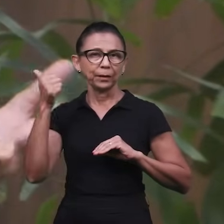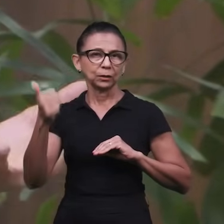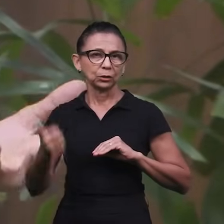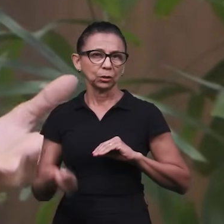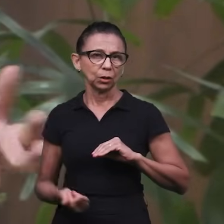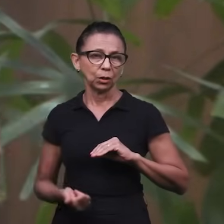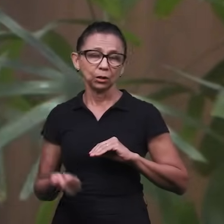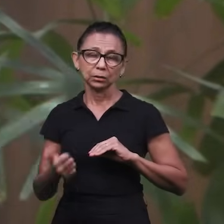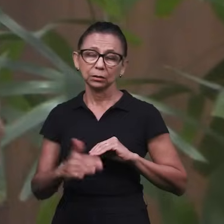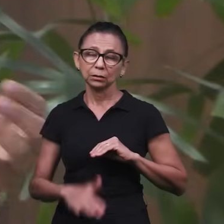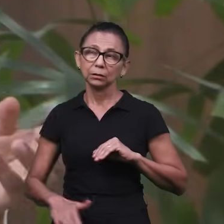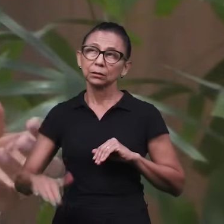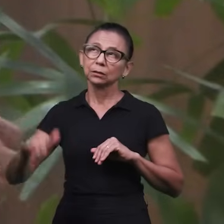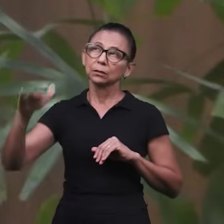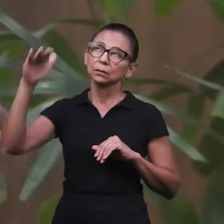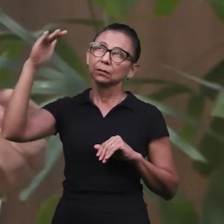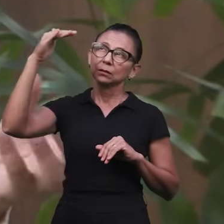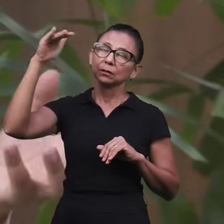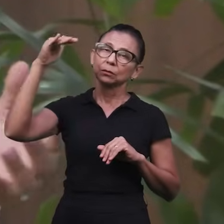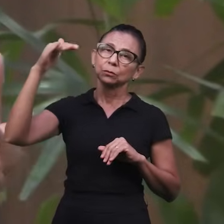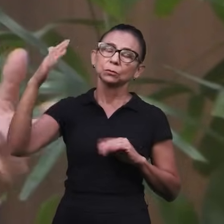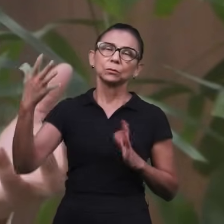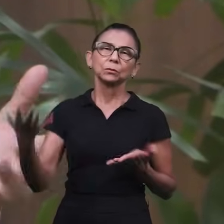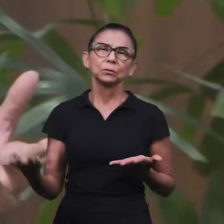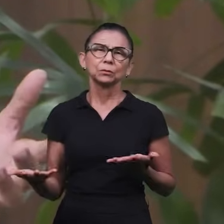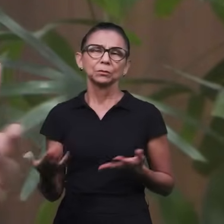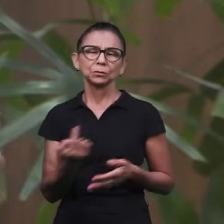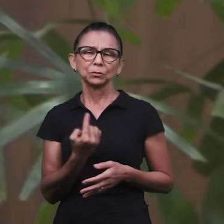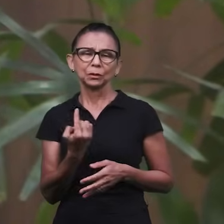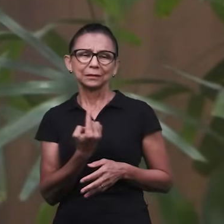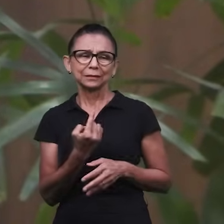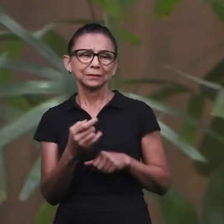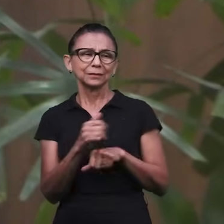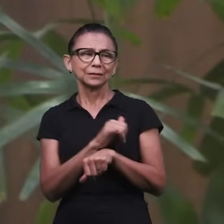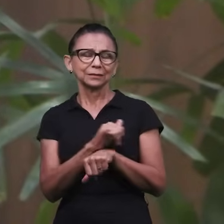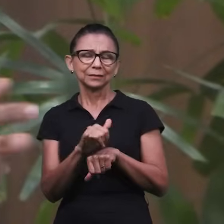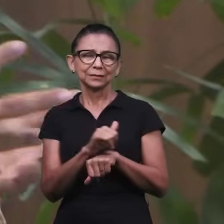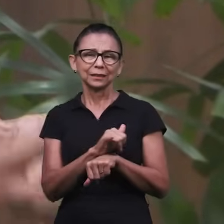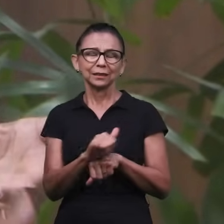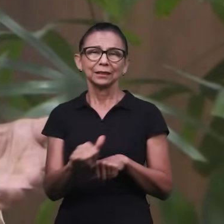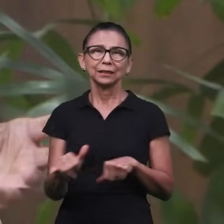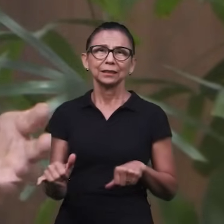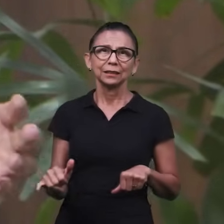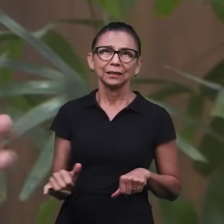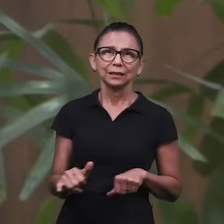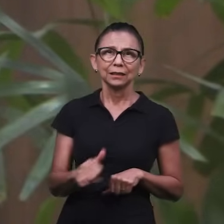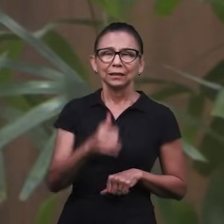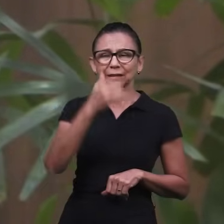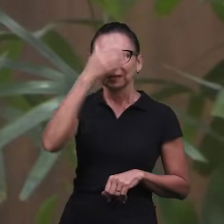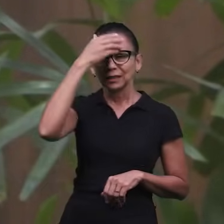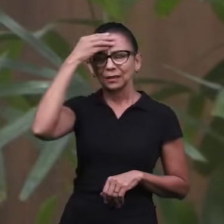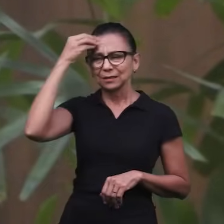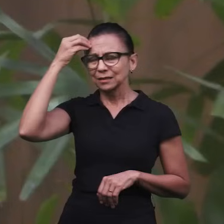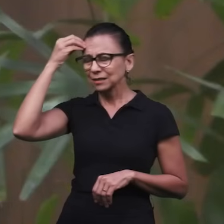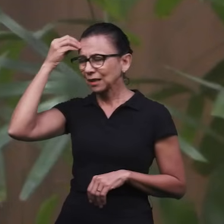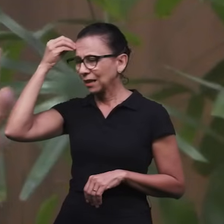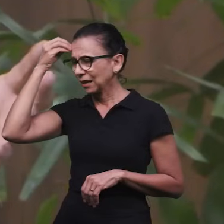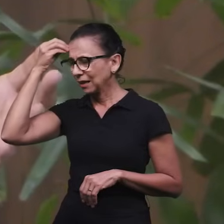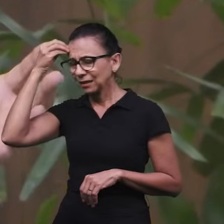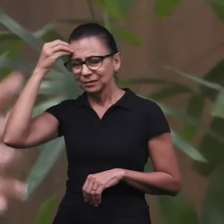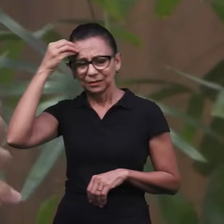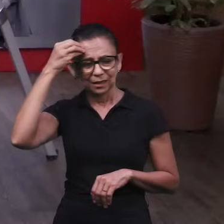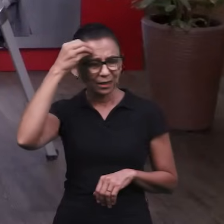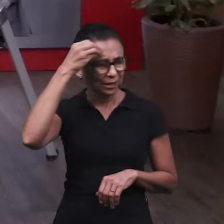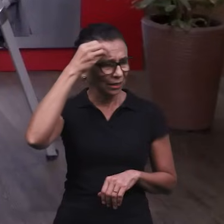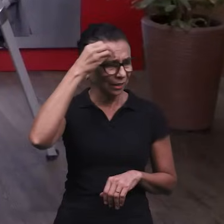Alguém que chega à vida adulta tentando estratégias sozinho para lidar, porque ele esquece onde ele deixa a chave do carro, ele